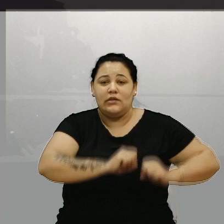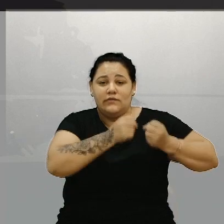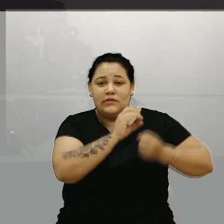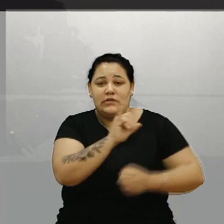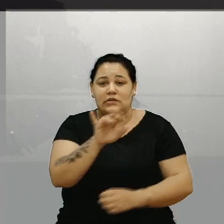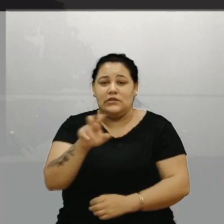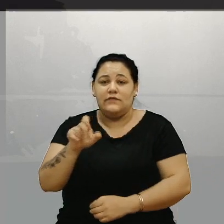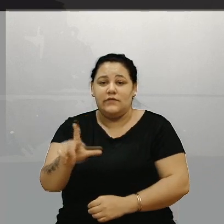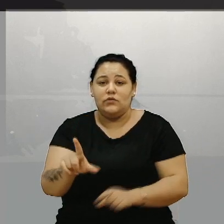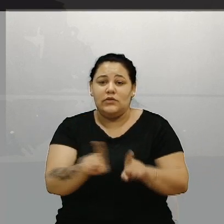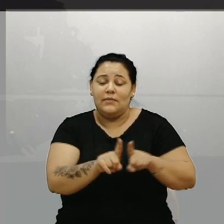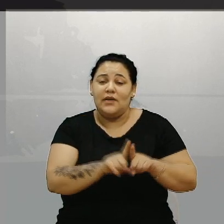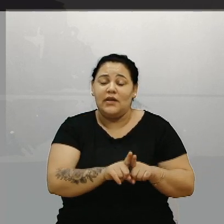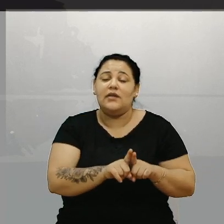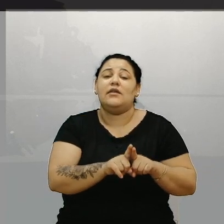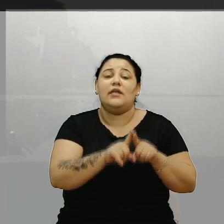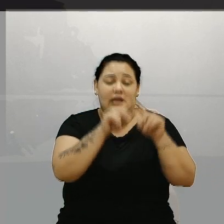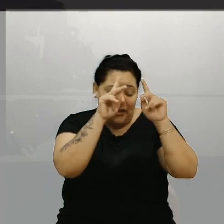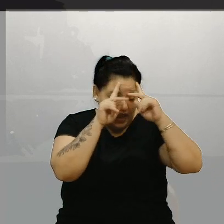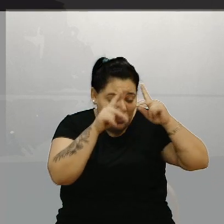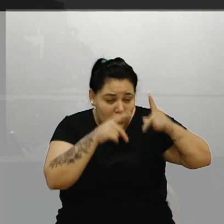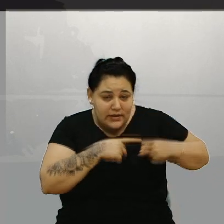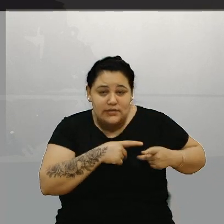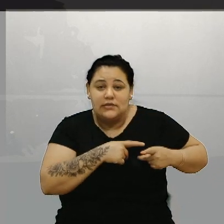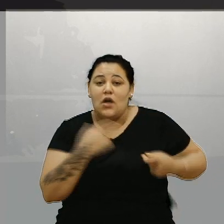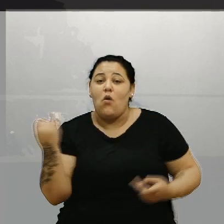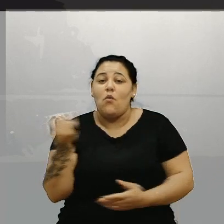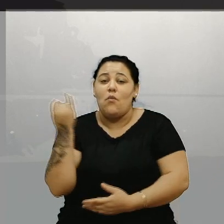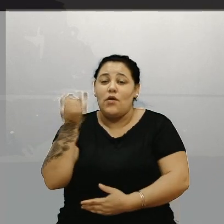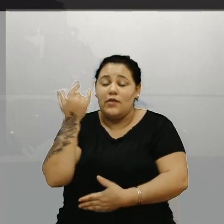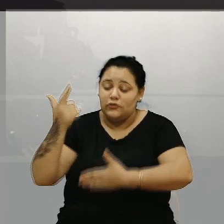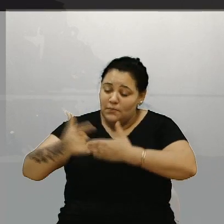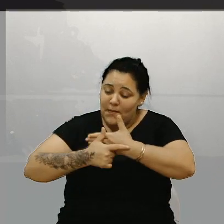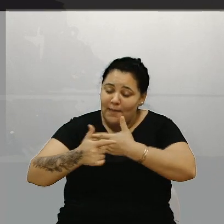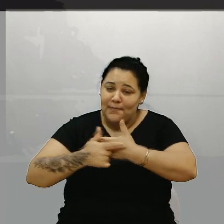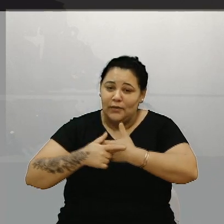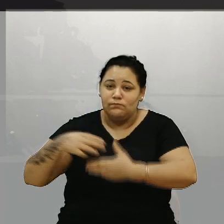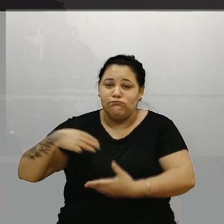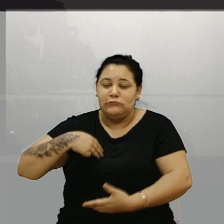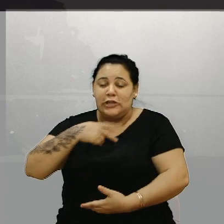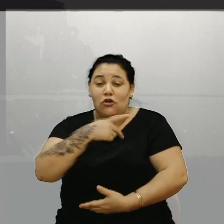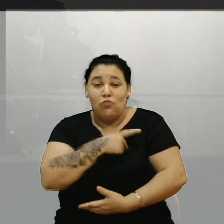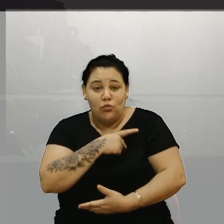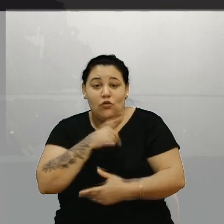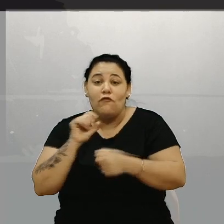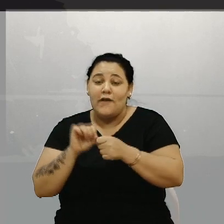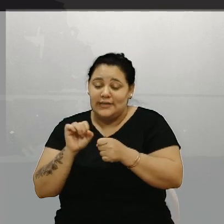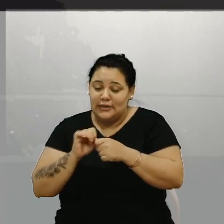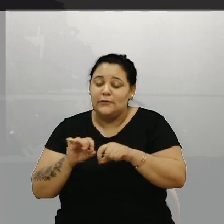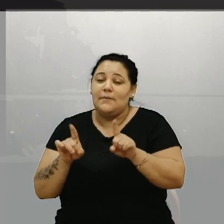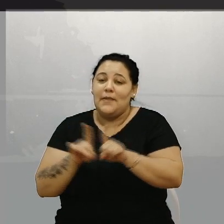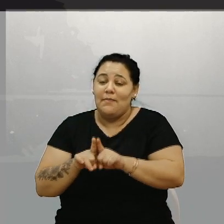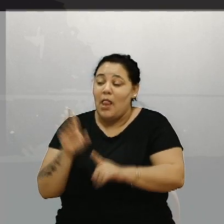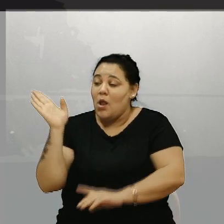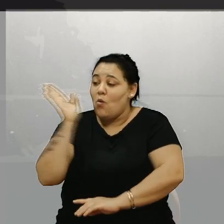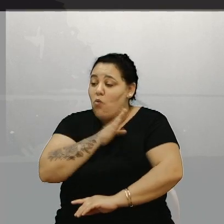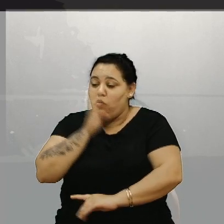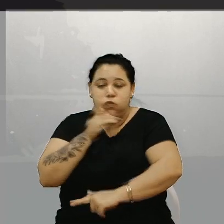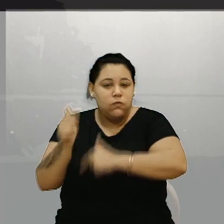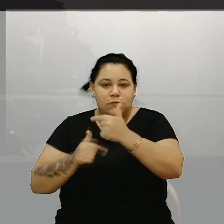Além disso, reconhecemos o importante papel do Ministério Público, que pela sua rápida